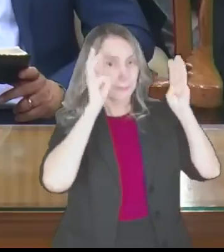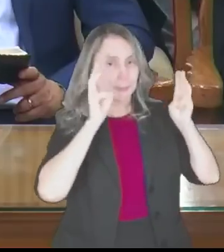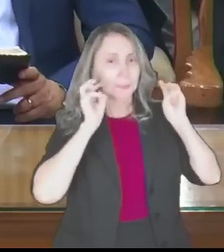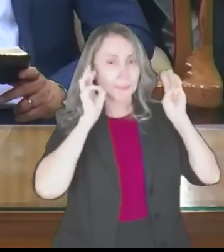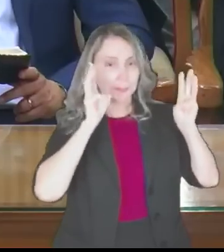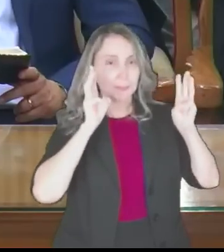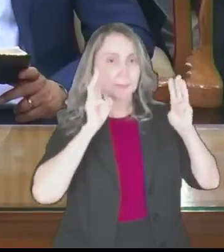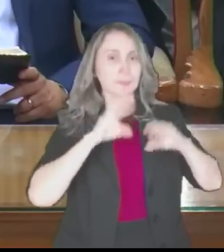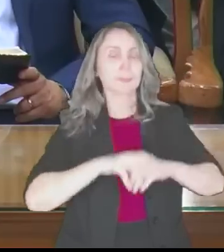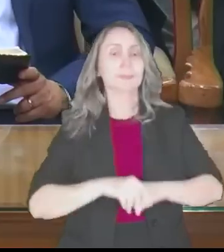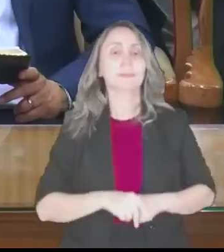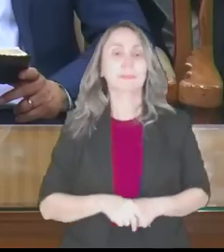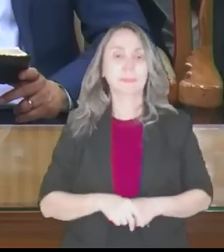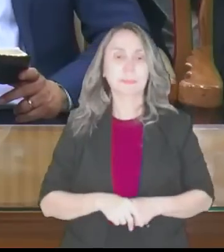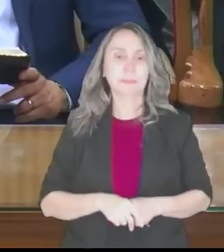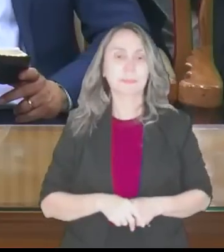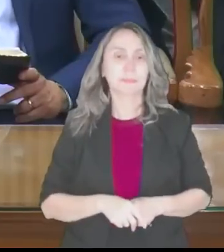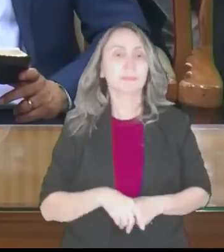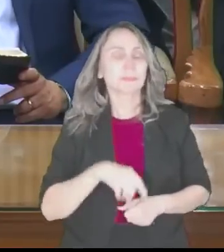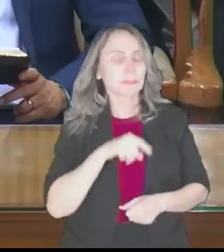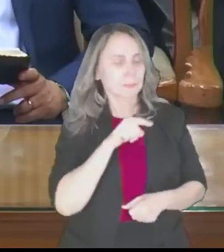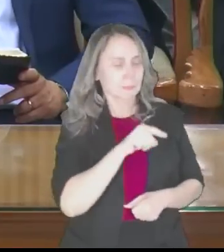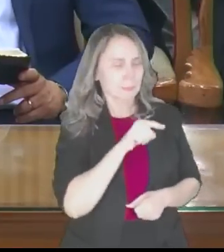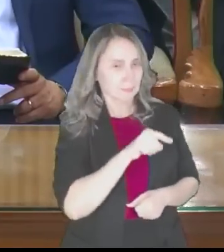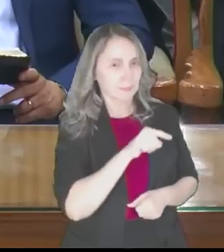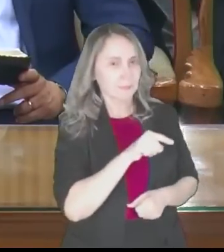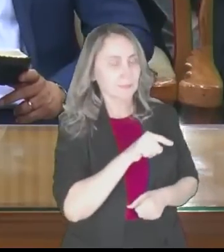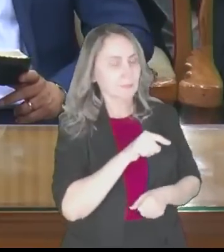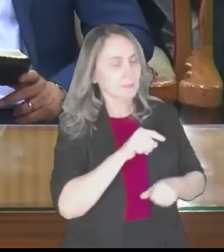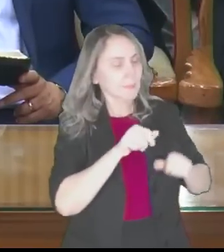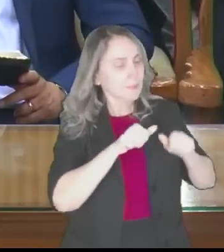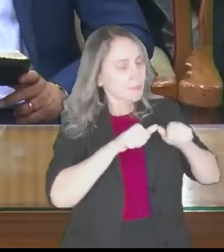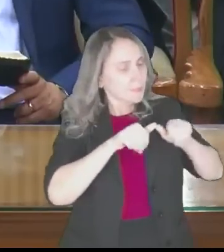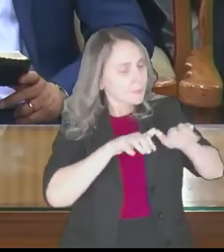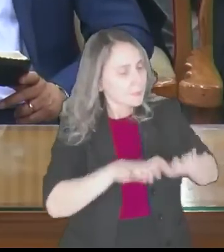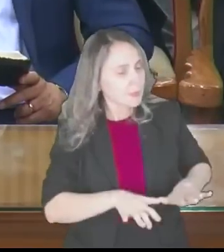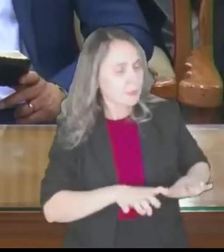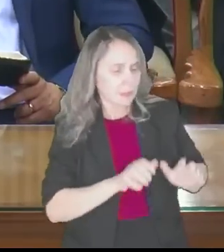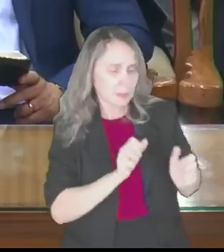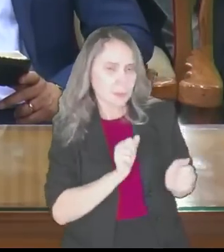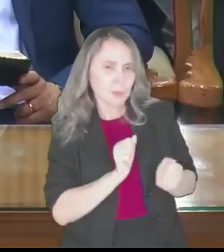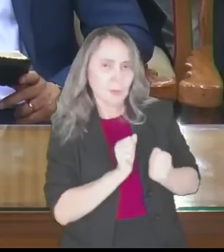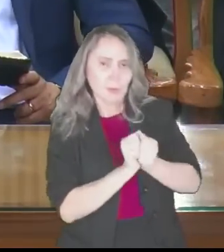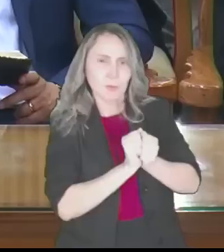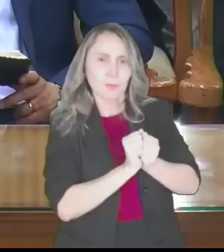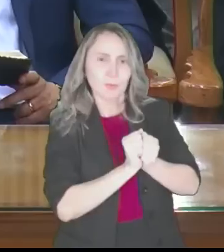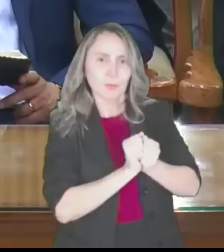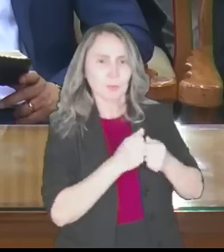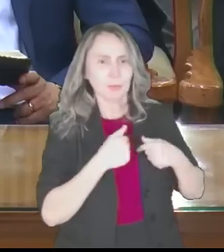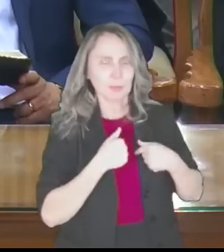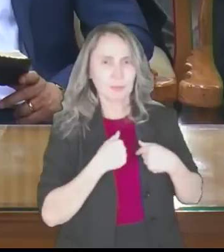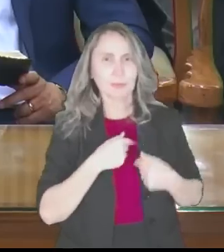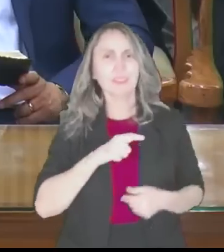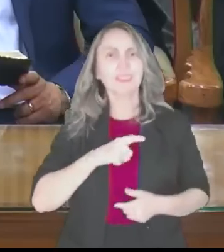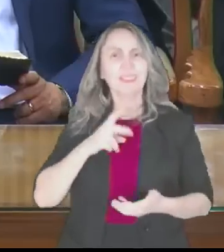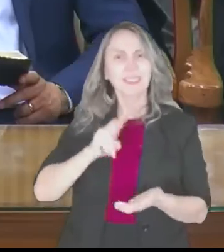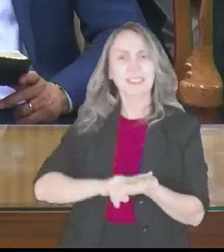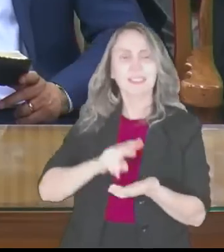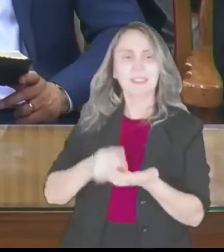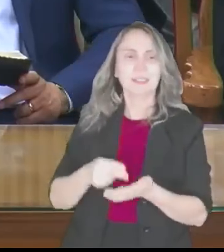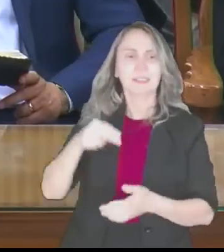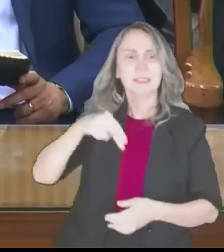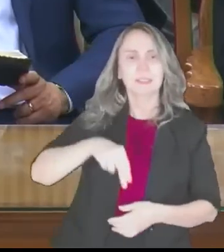outra tradução que diz: fica aqui comigo. Não tem NVI aí não.